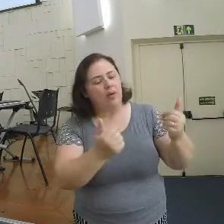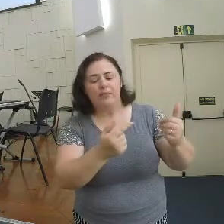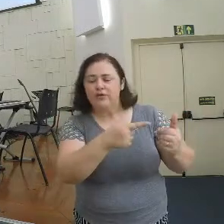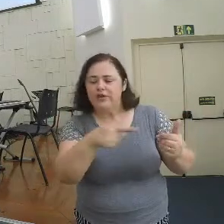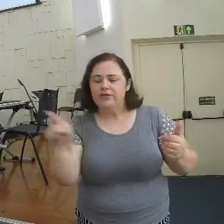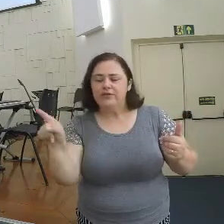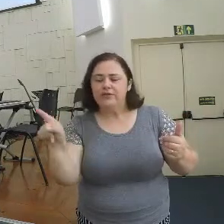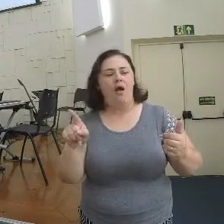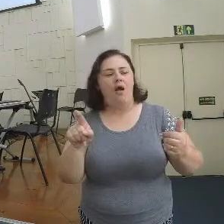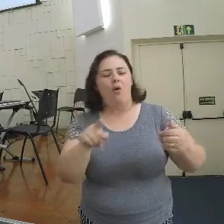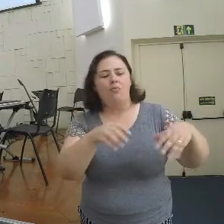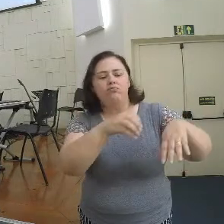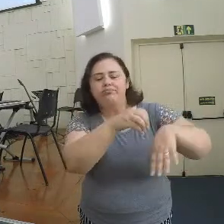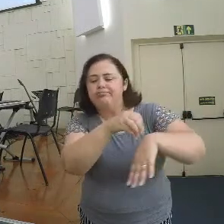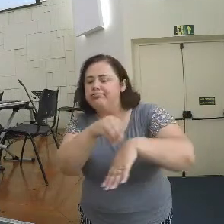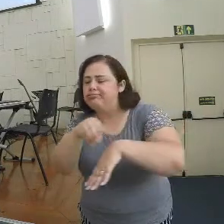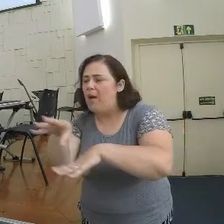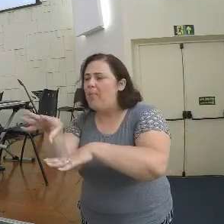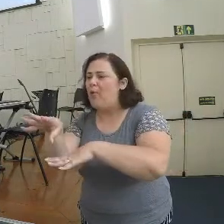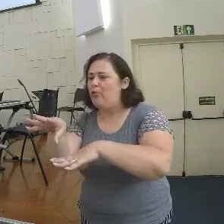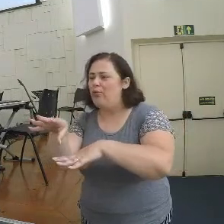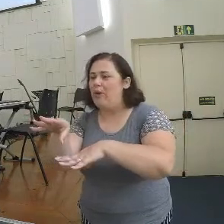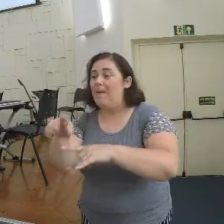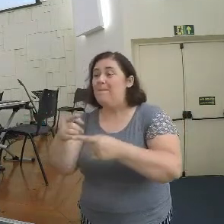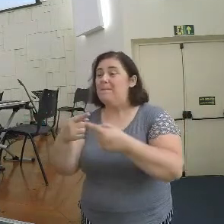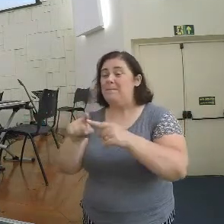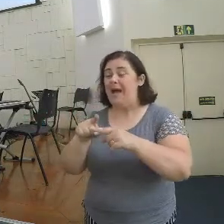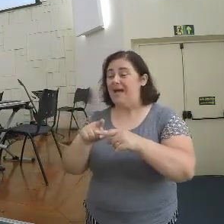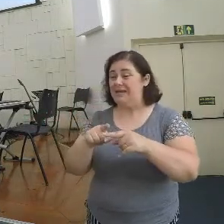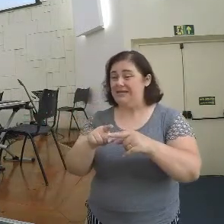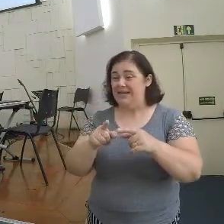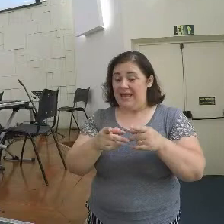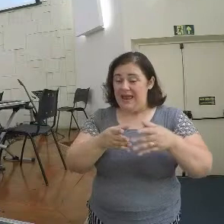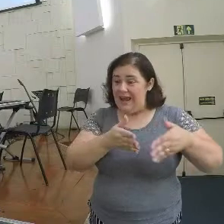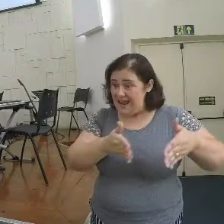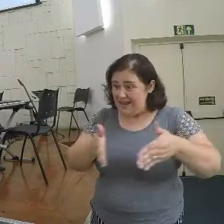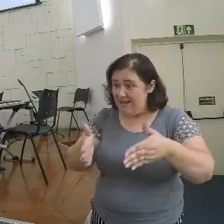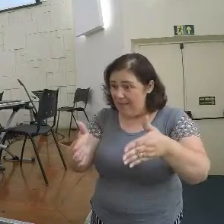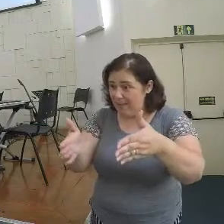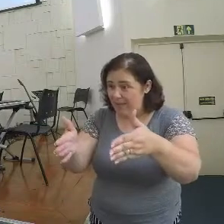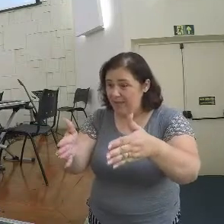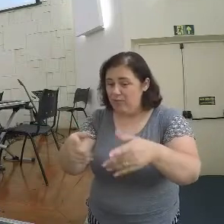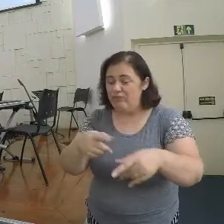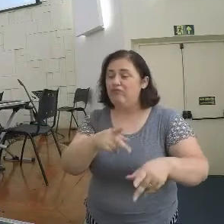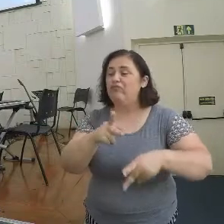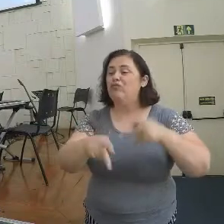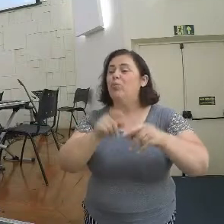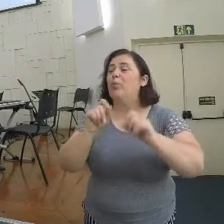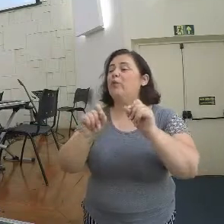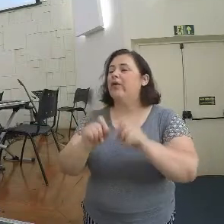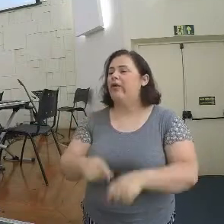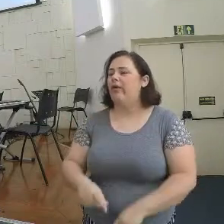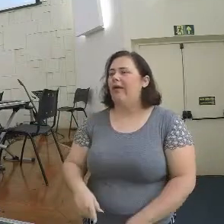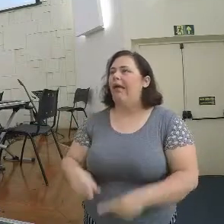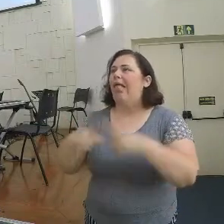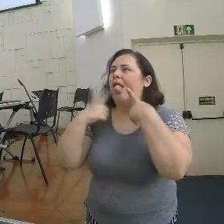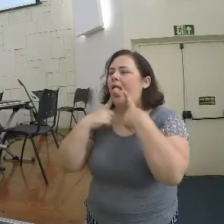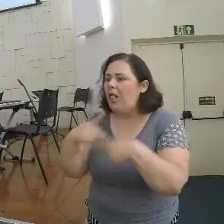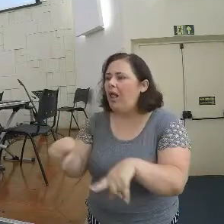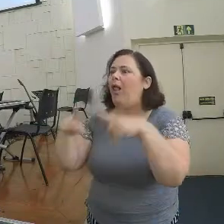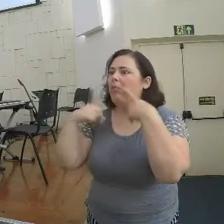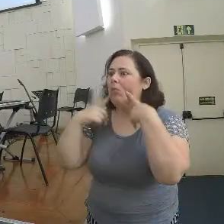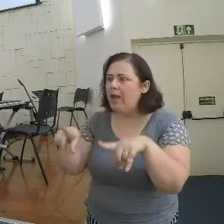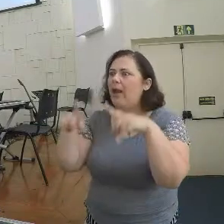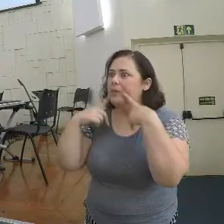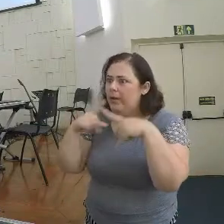do capítulo 26 diz isso: a terra que agora vocês estão possuindo. Sejam gratos a Deus pela vida,